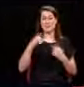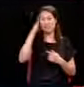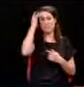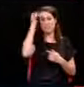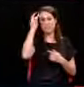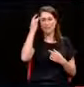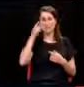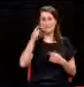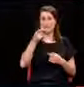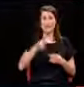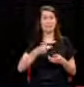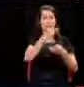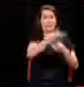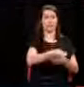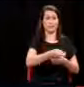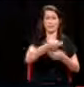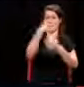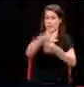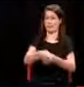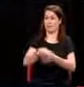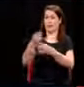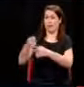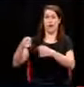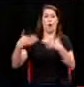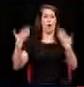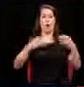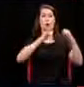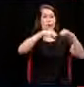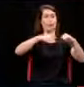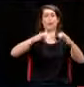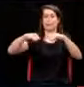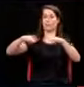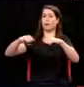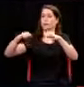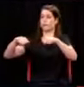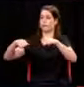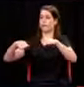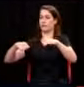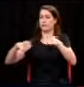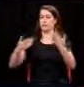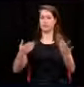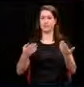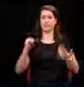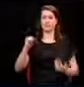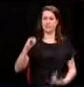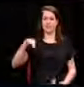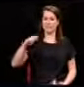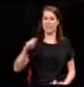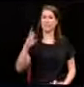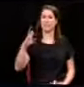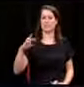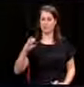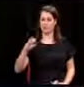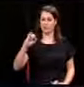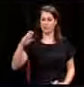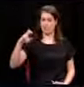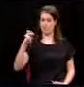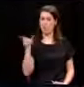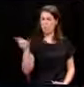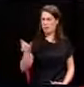nem seja sempre fácil chegar a acordo. Sinergia pode ser cada vez mais a palavra certa. Neste caso, em benefício de outros que